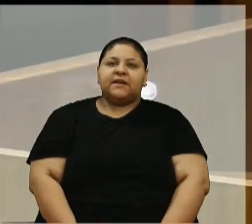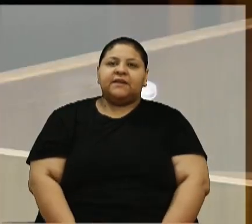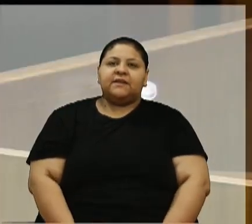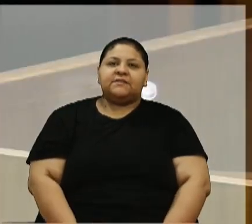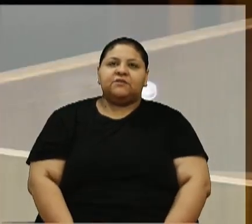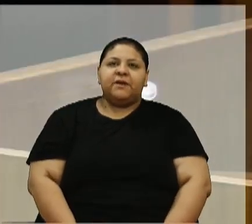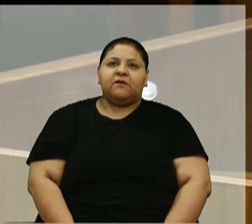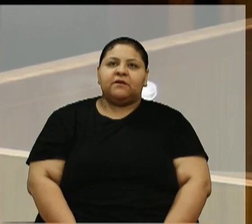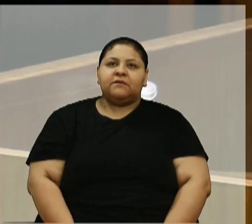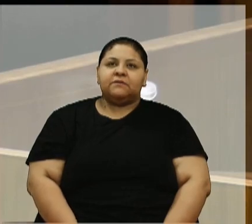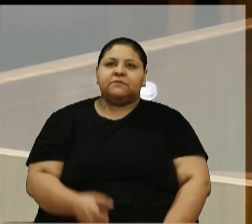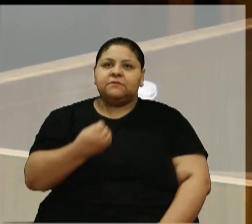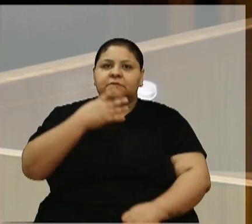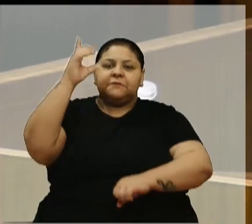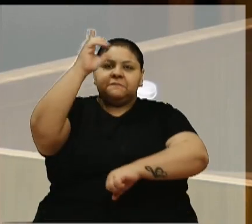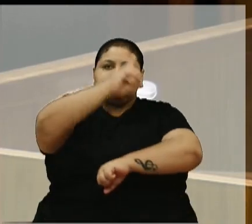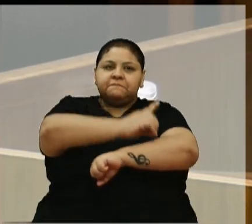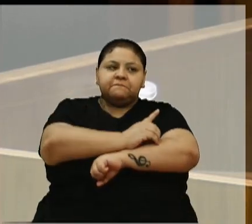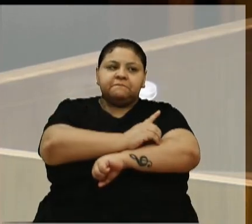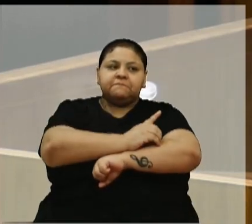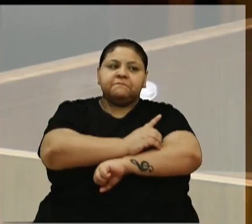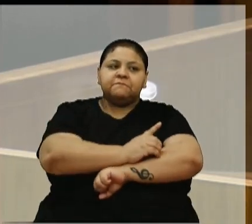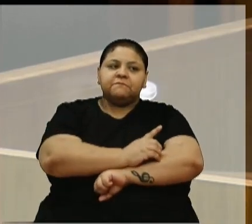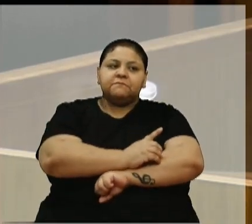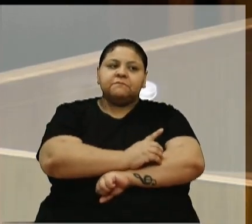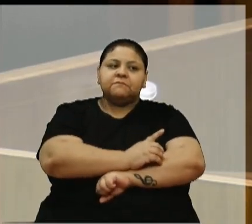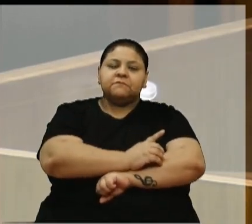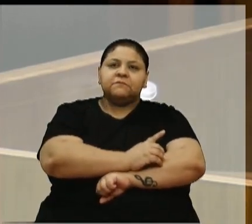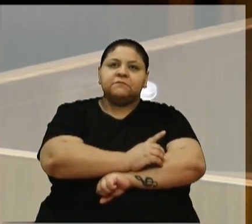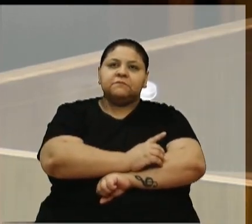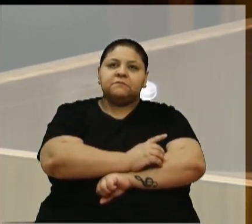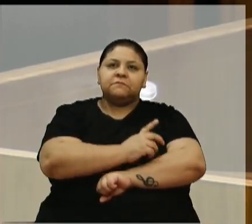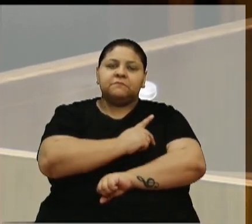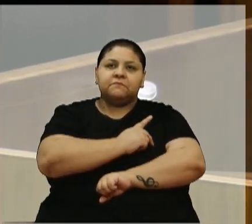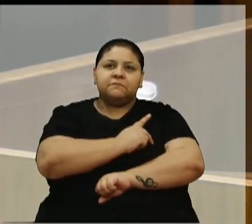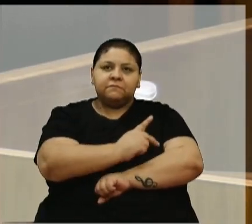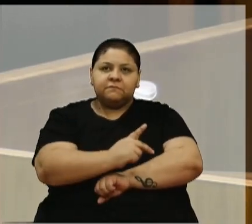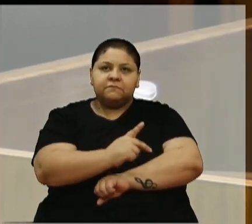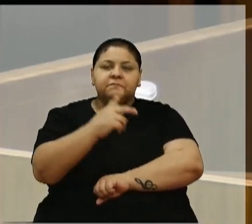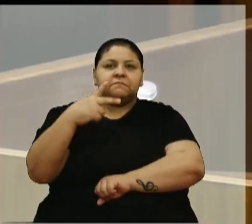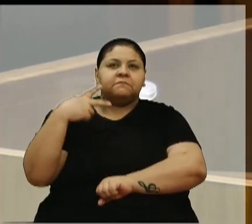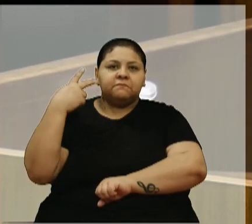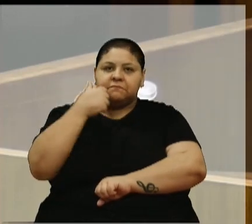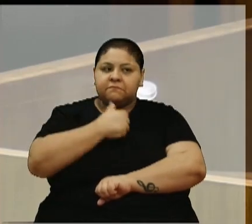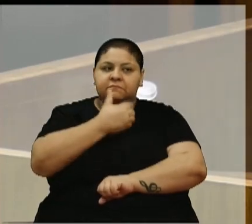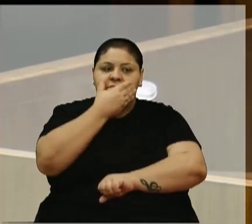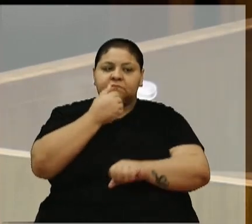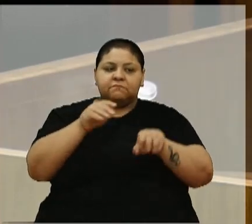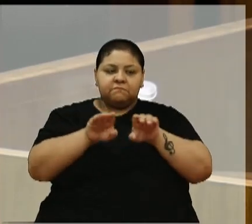Bom dia, então, a todos, a quem nos acompanha, quem está aqui presente, aos vereadores, às vereadoras, à mesa.